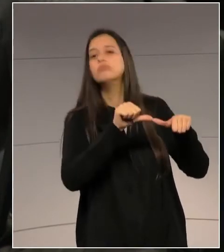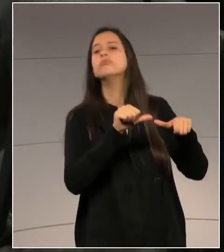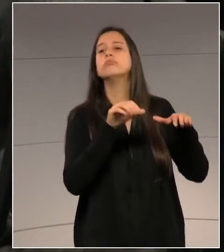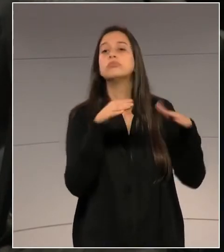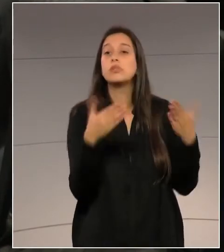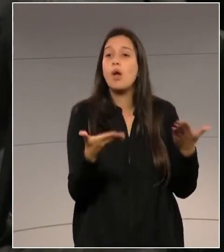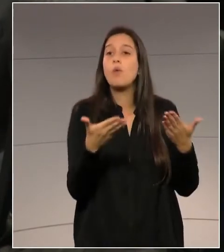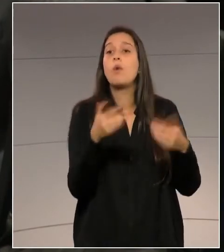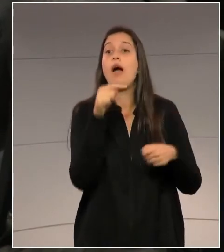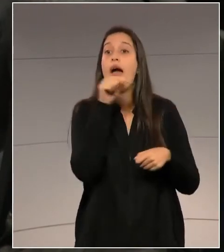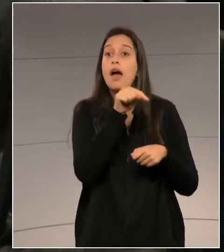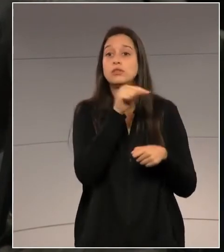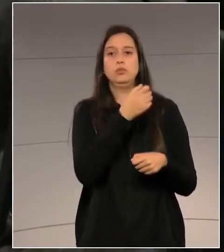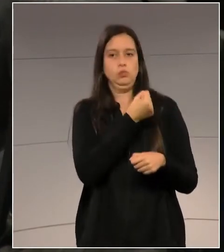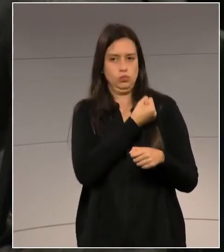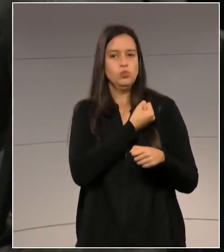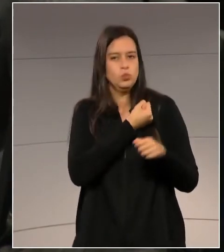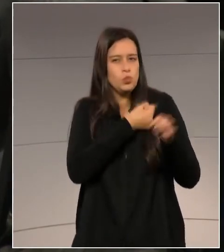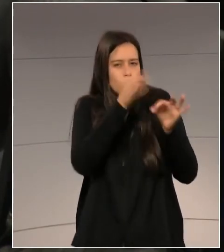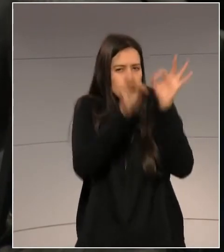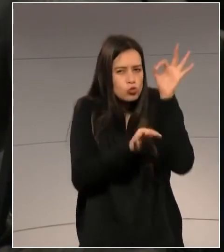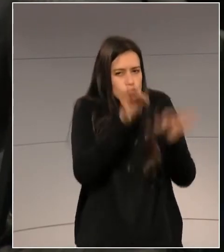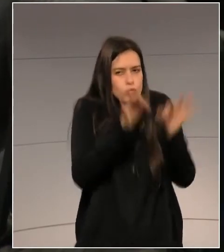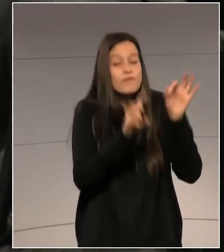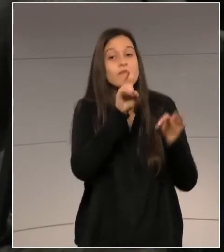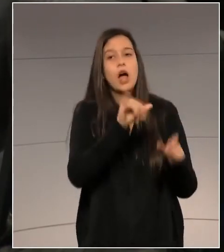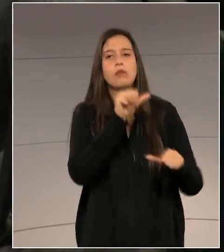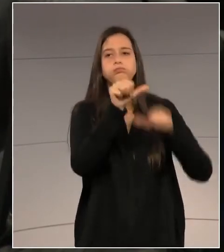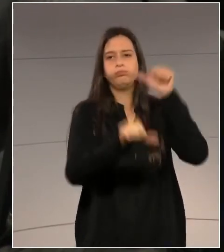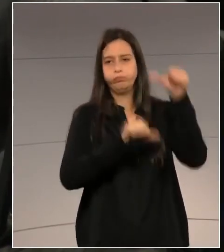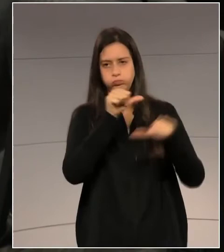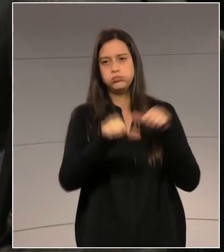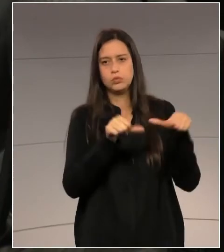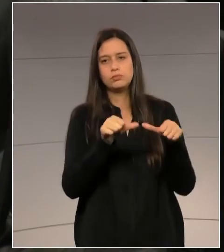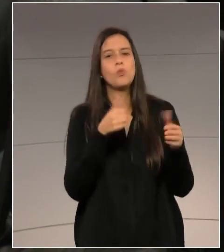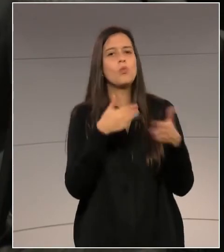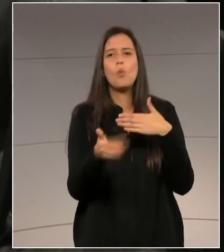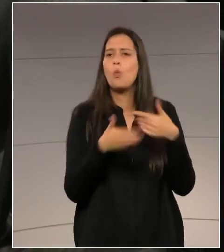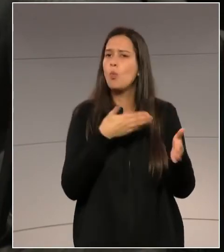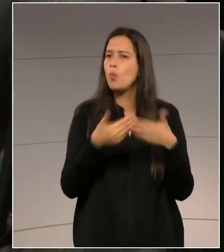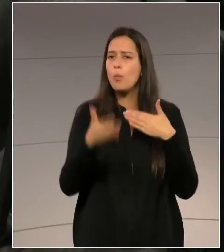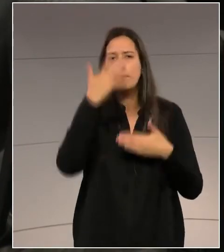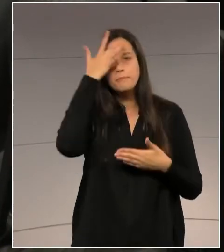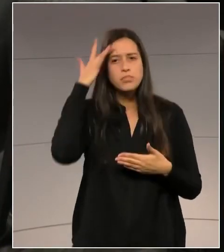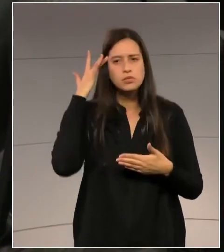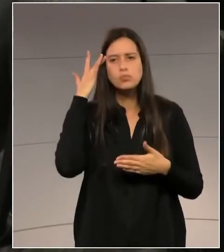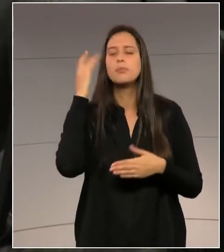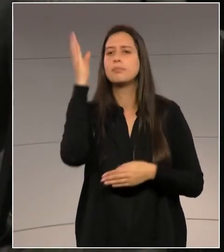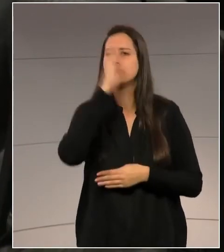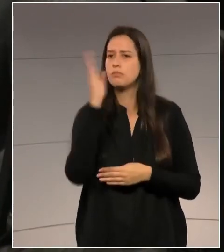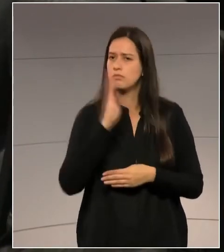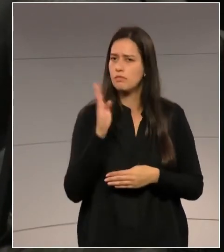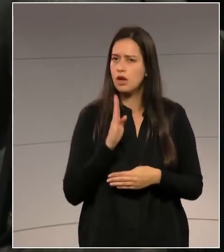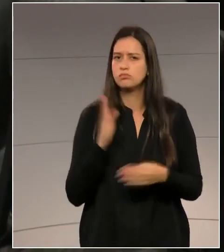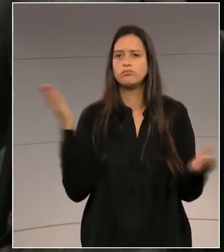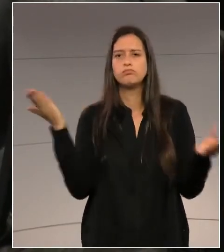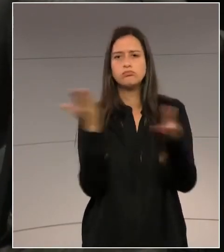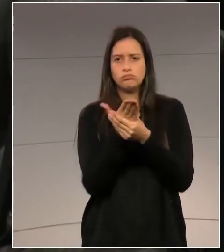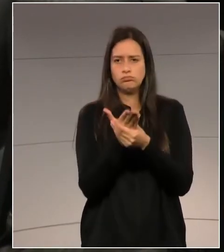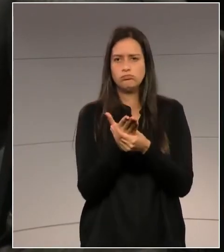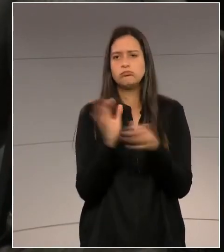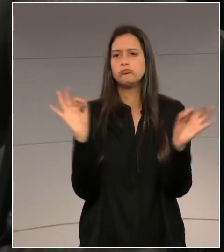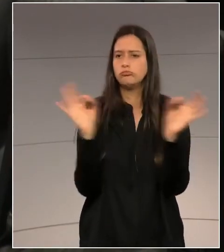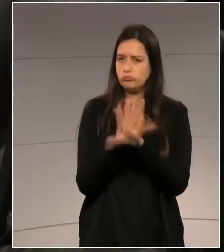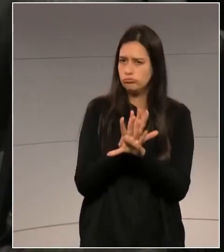é de fato a prisão para qualquer brasileiro condenado é em